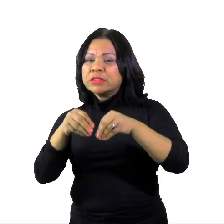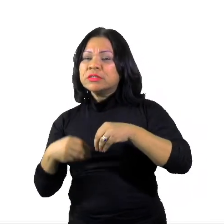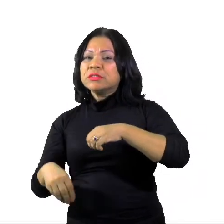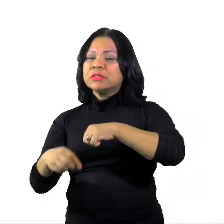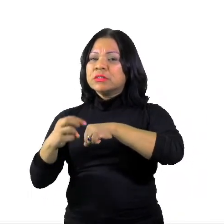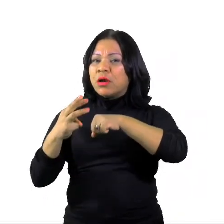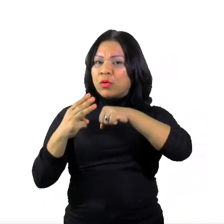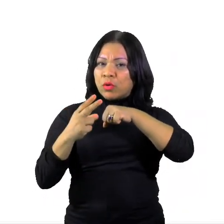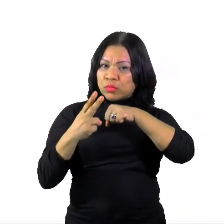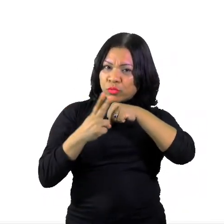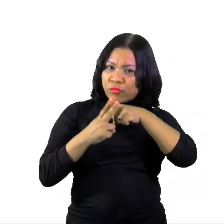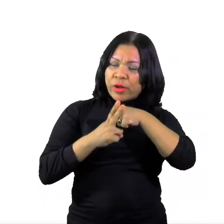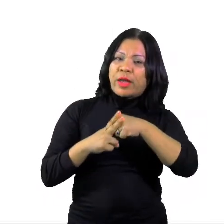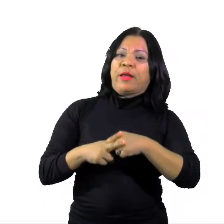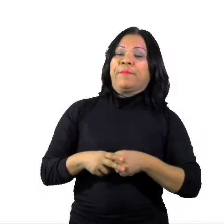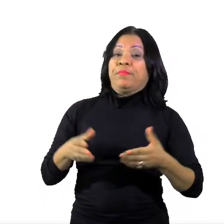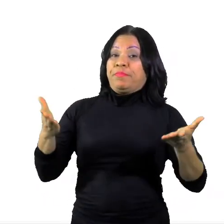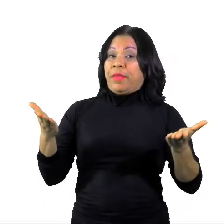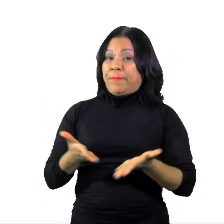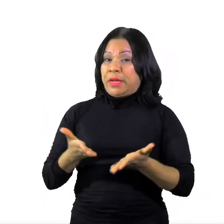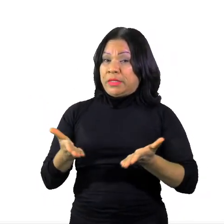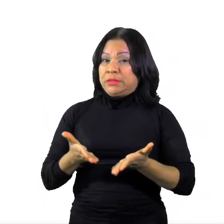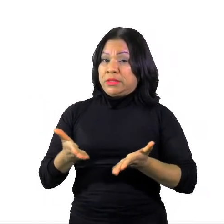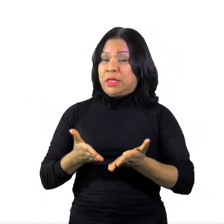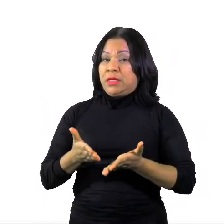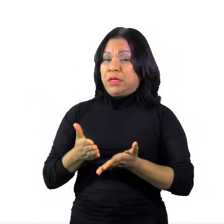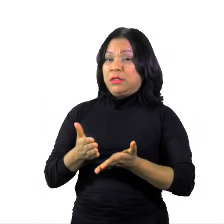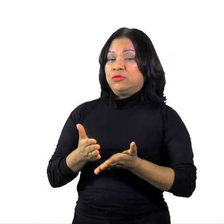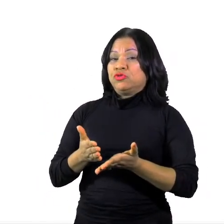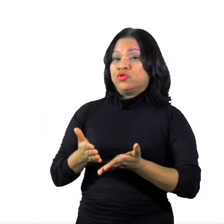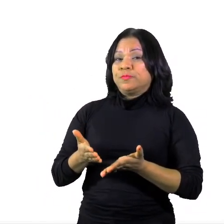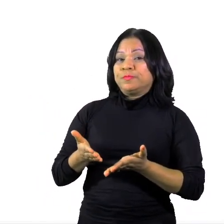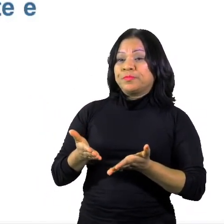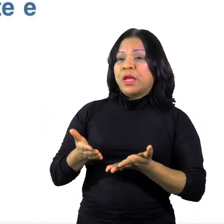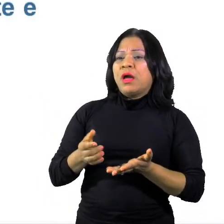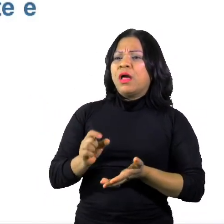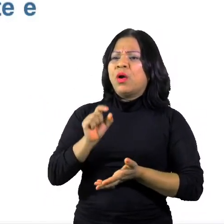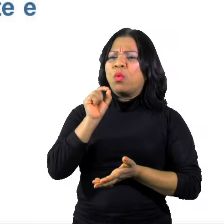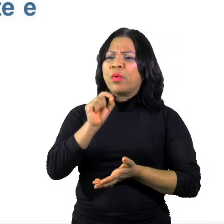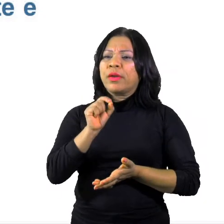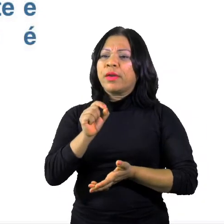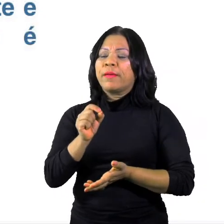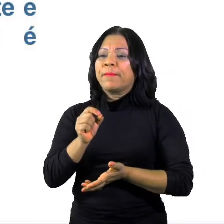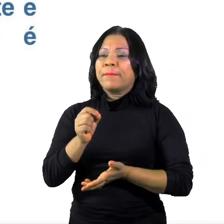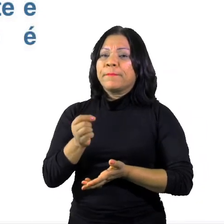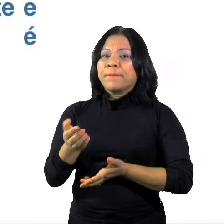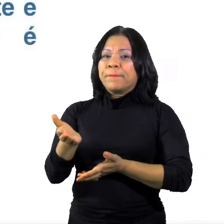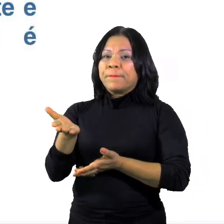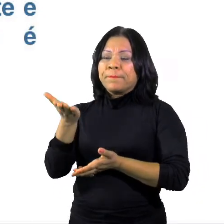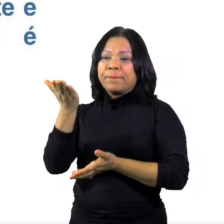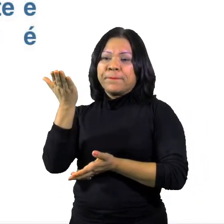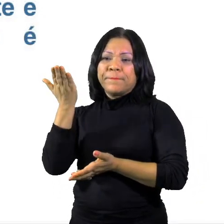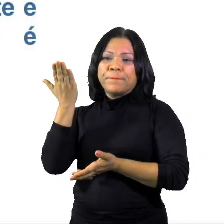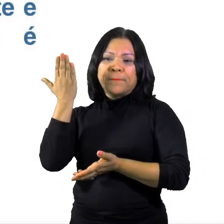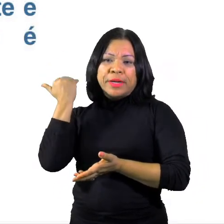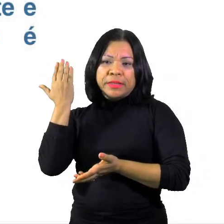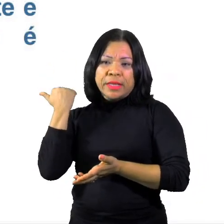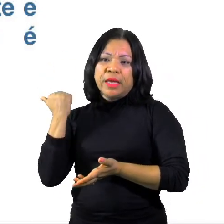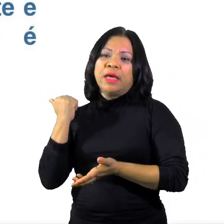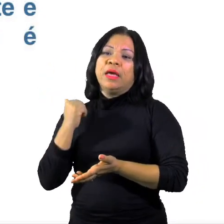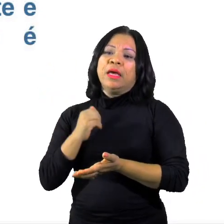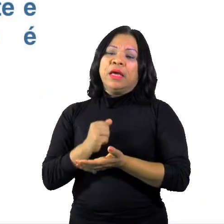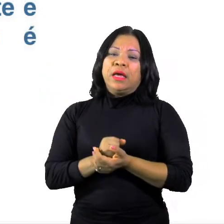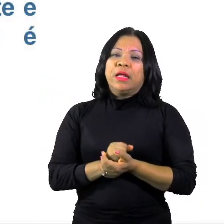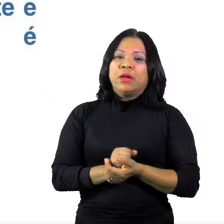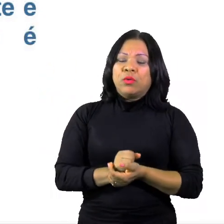presente, pretérito. O pretérito pode ser o quê? Se divide em perfeito e mais que perfeito e imperfeito.